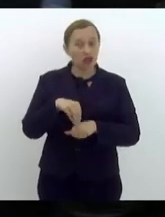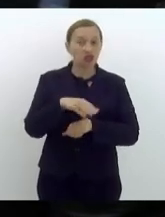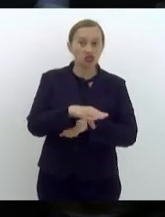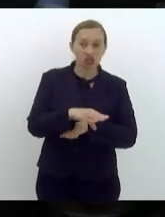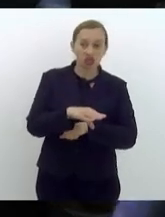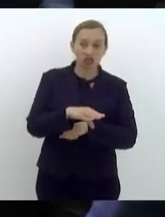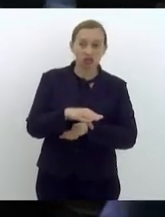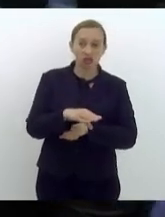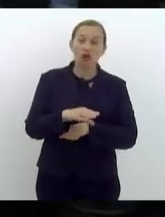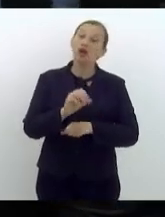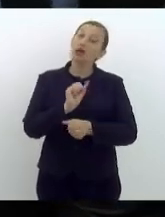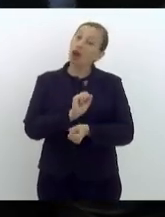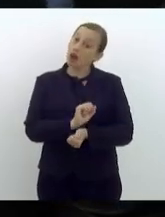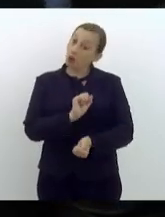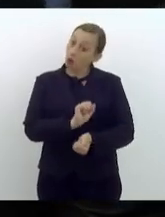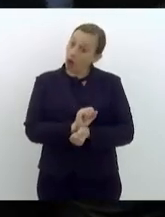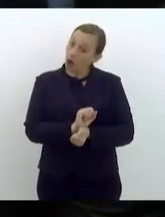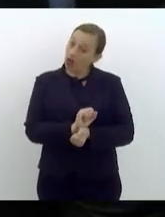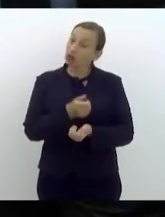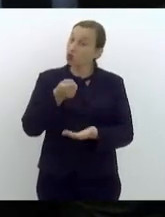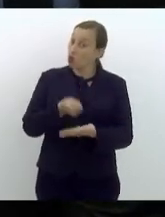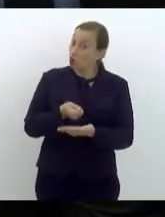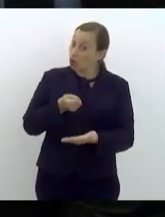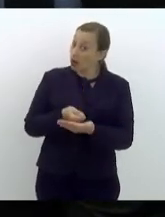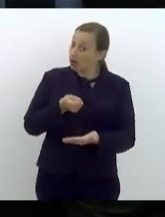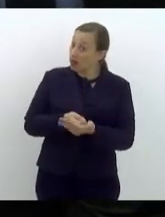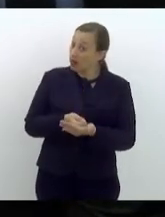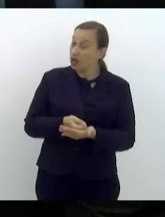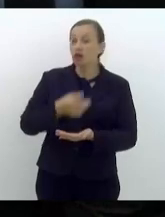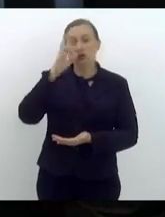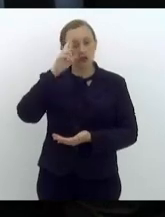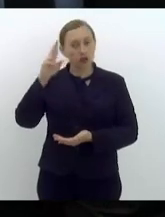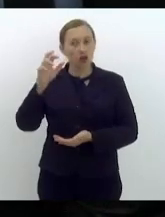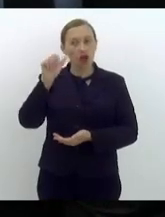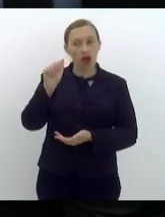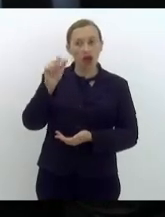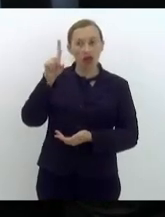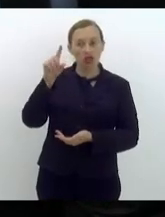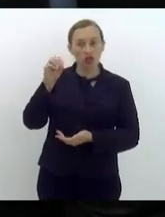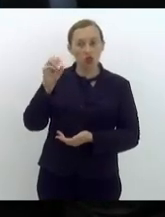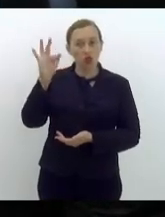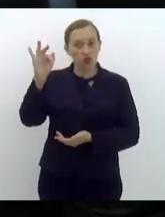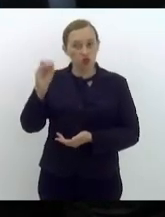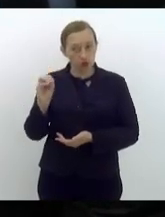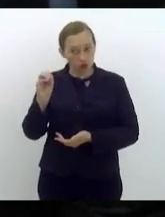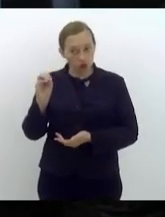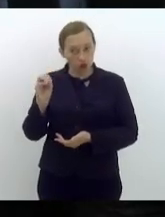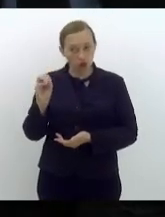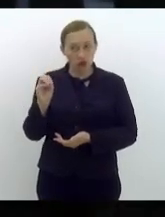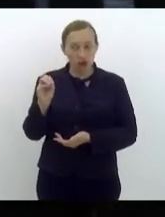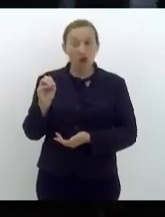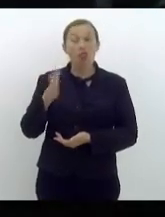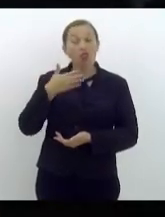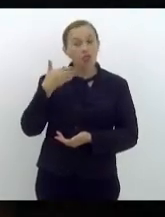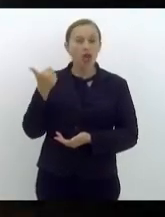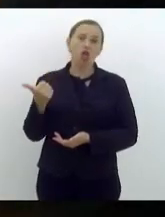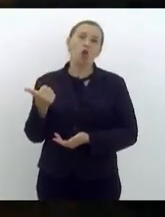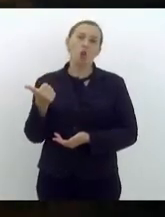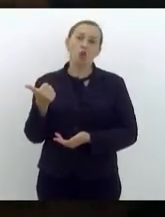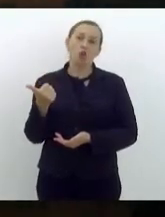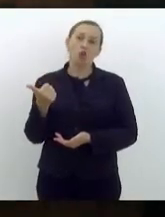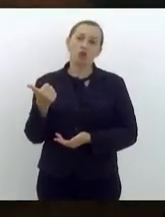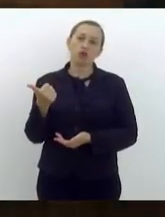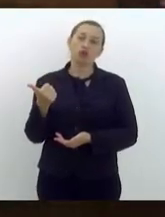indicação e espero e cobrarei do senhor, do doutor Adolfo Konder, que seja melhor